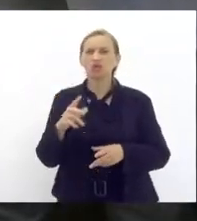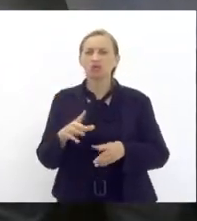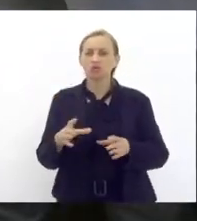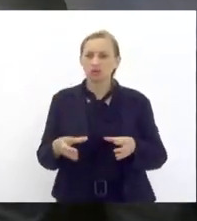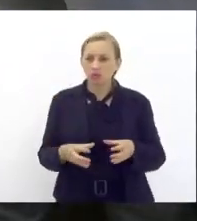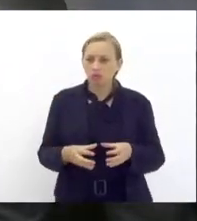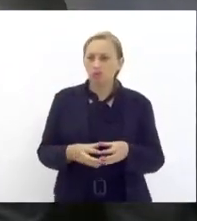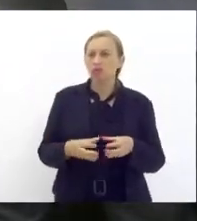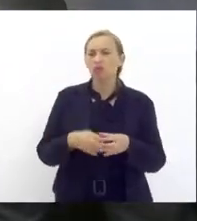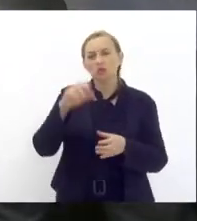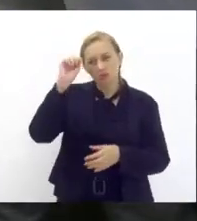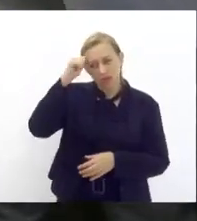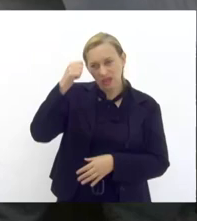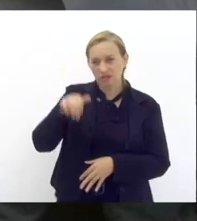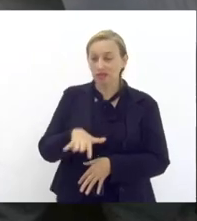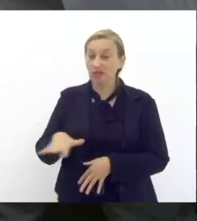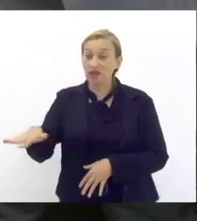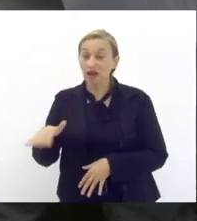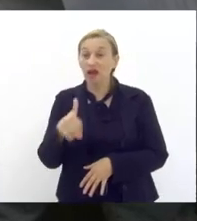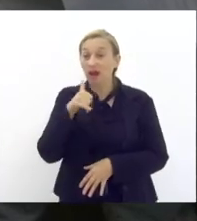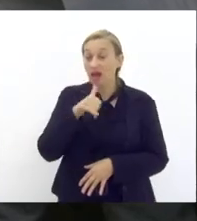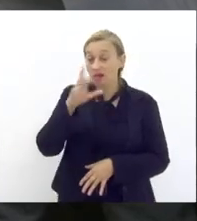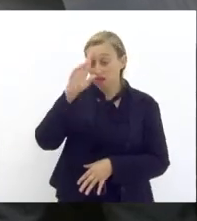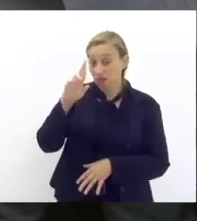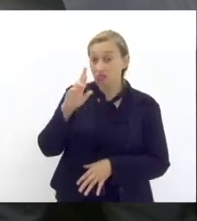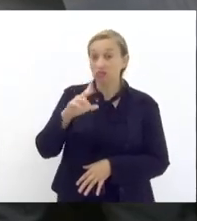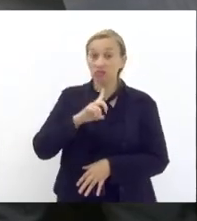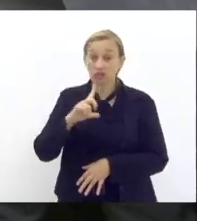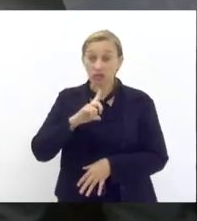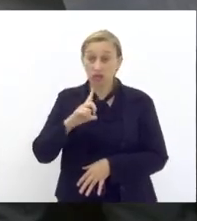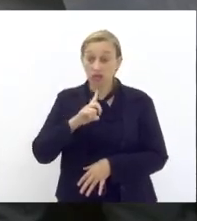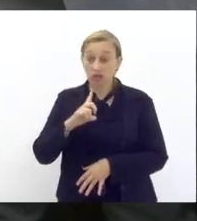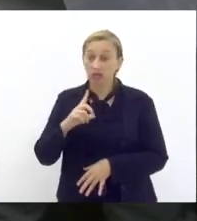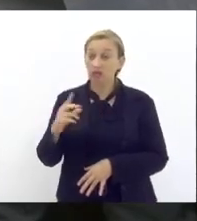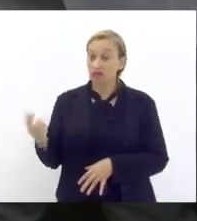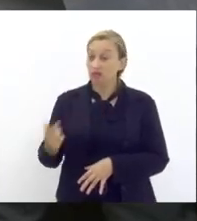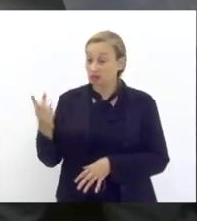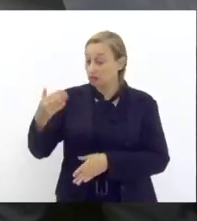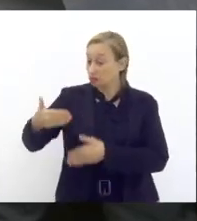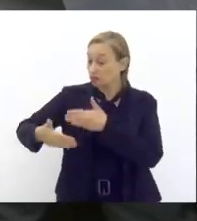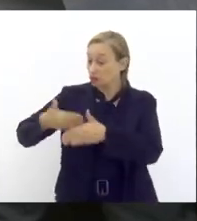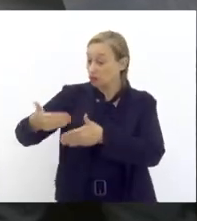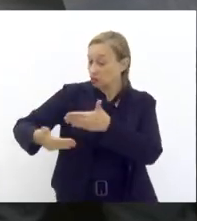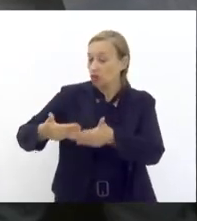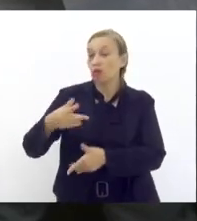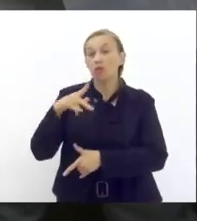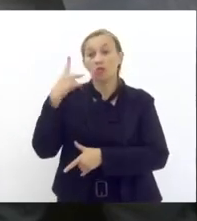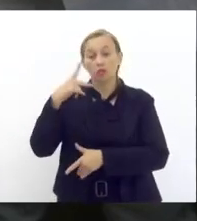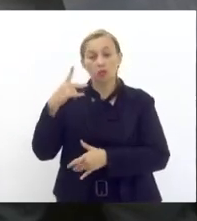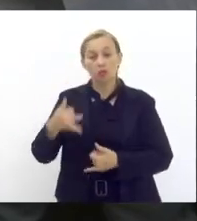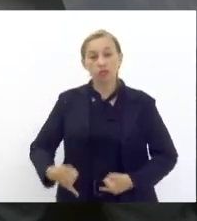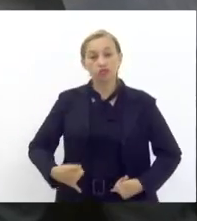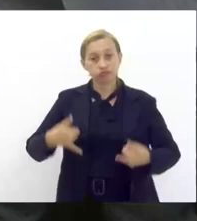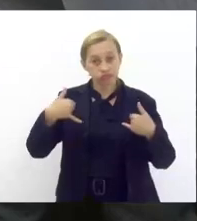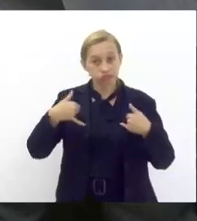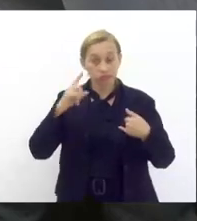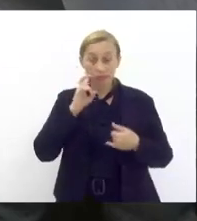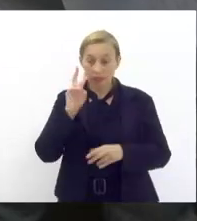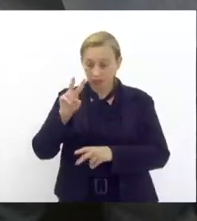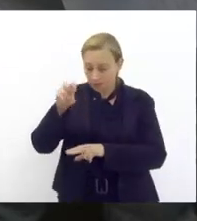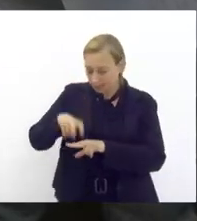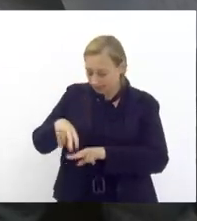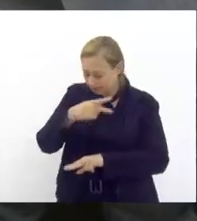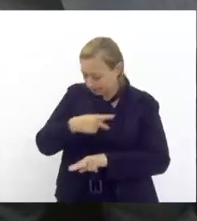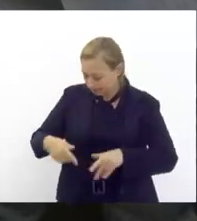negra, periférica, enfim. A senhora que tem muitos méritos na sua trajetória política, então é muito honroso vê-la presidindo essa